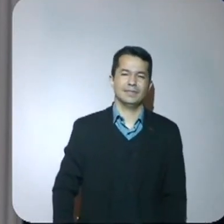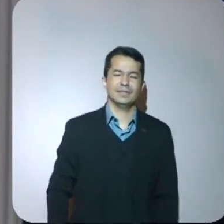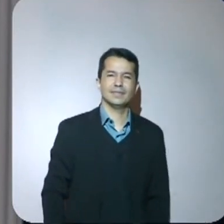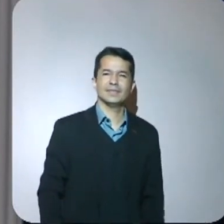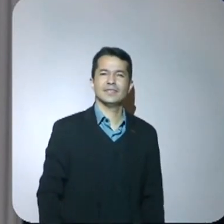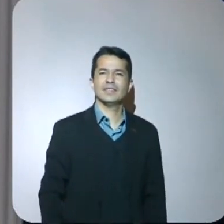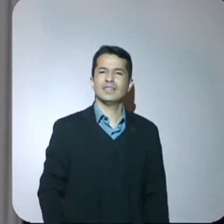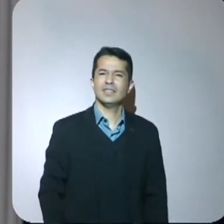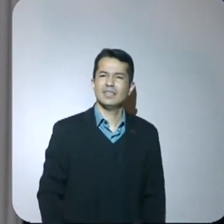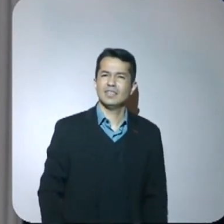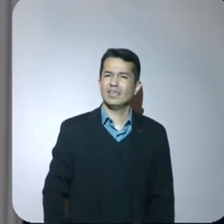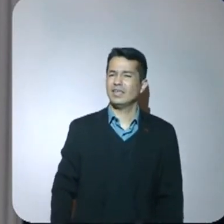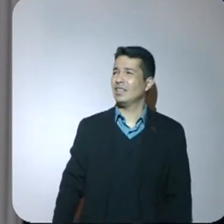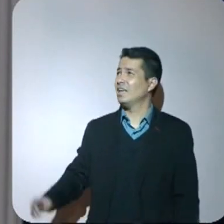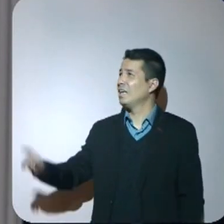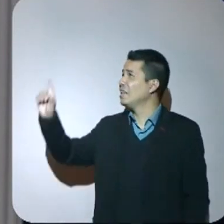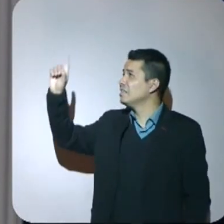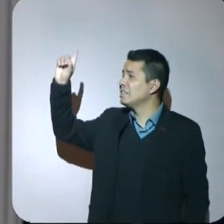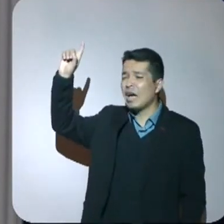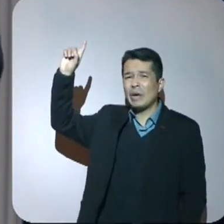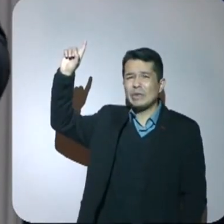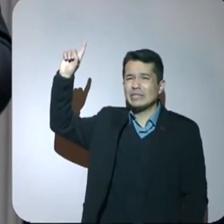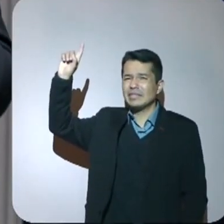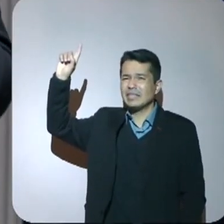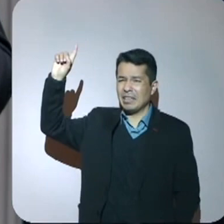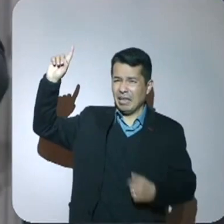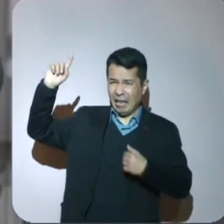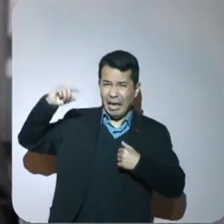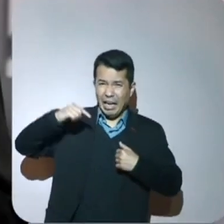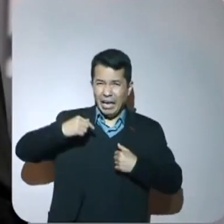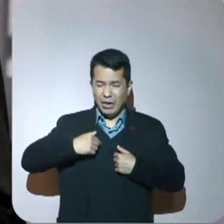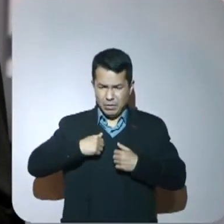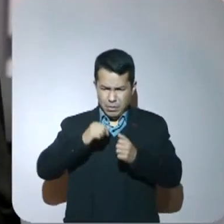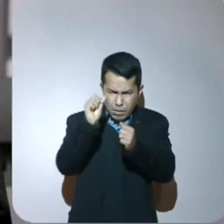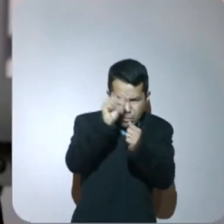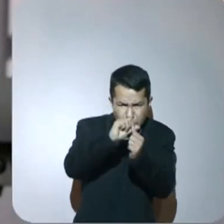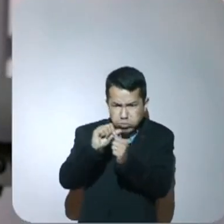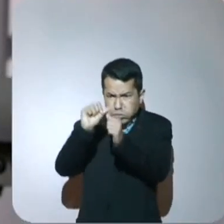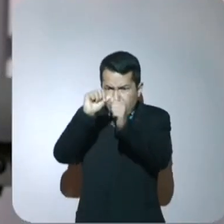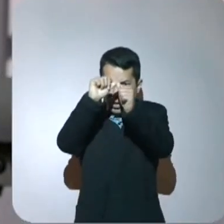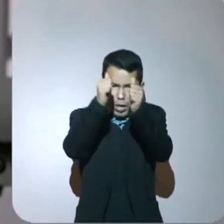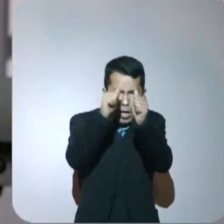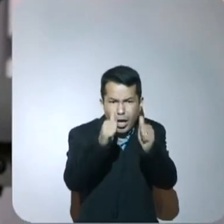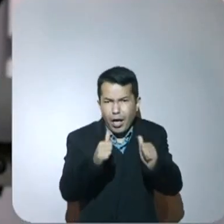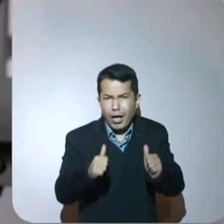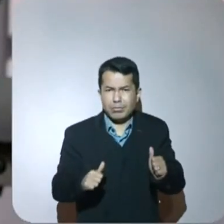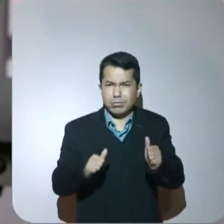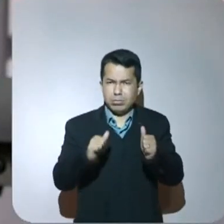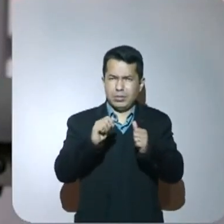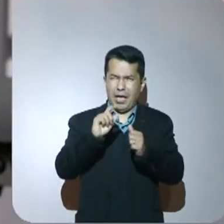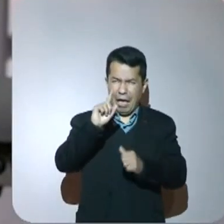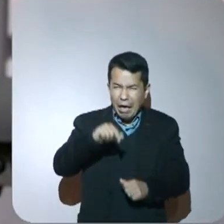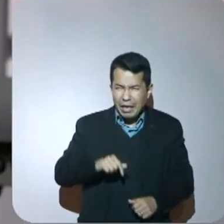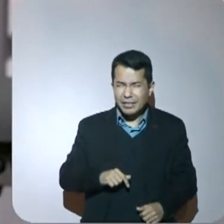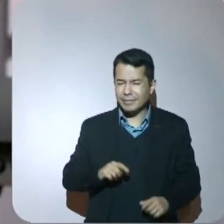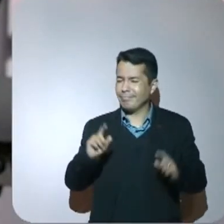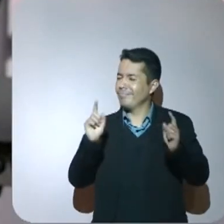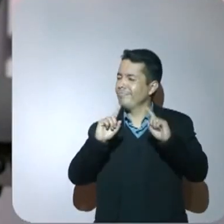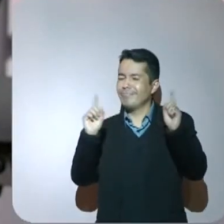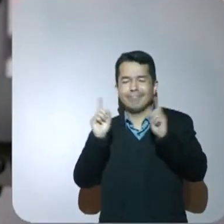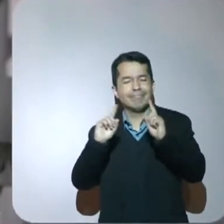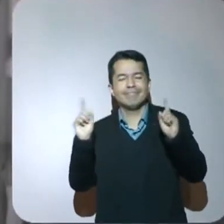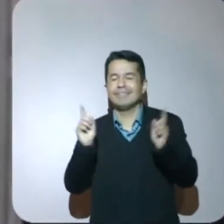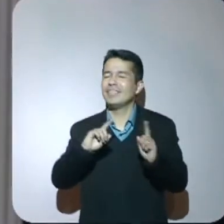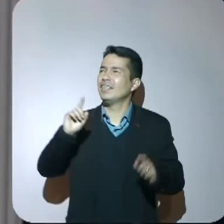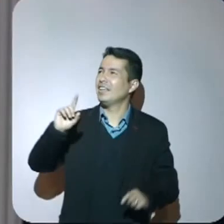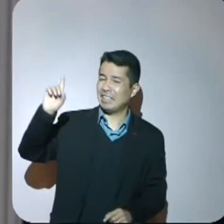Tu não és um Deus criado por nossas mãos, nenhum Deus que é